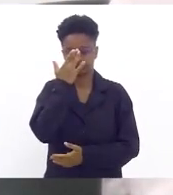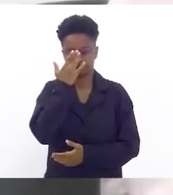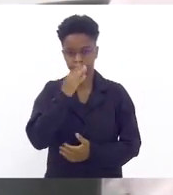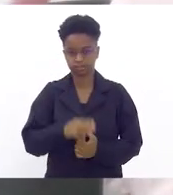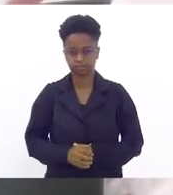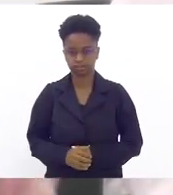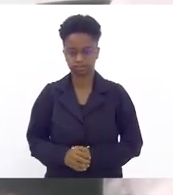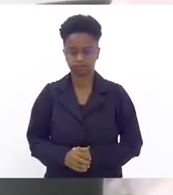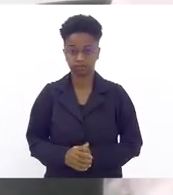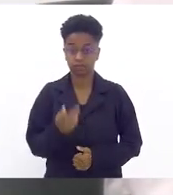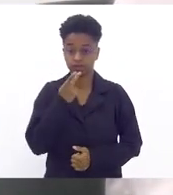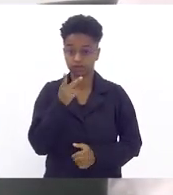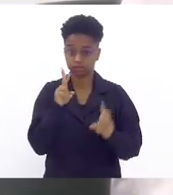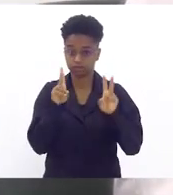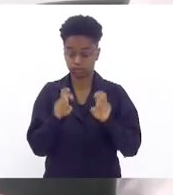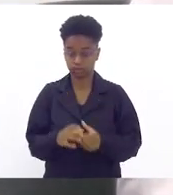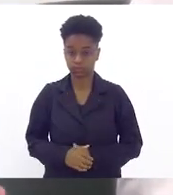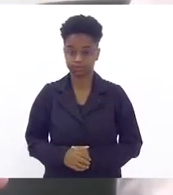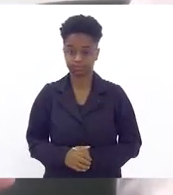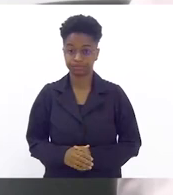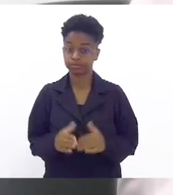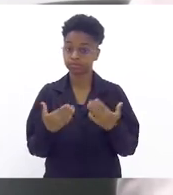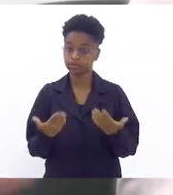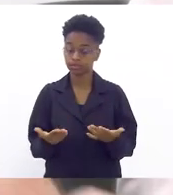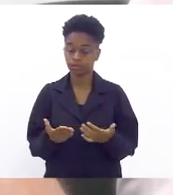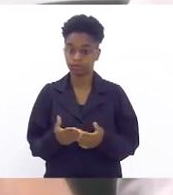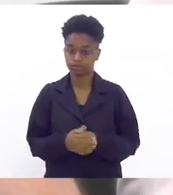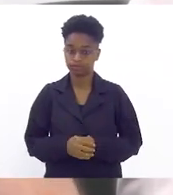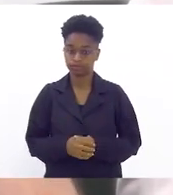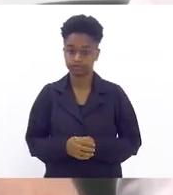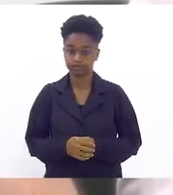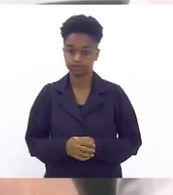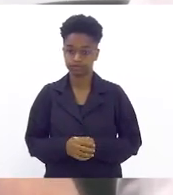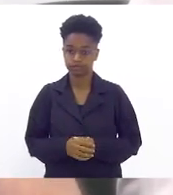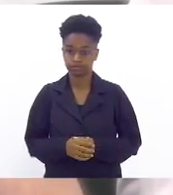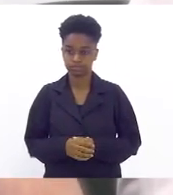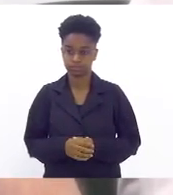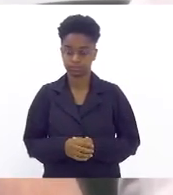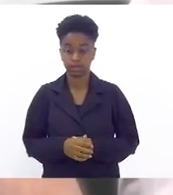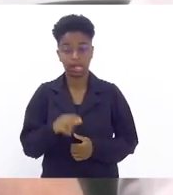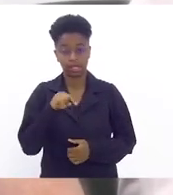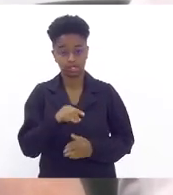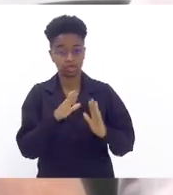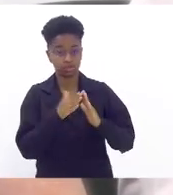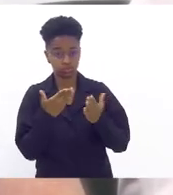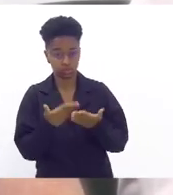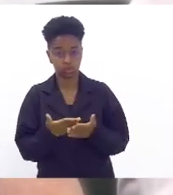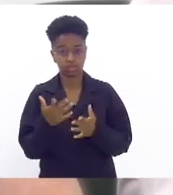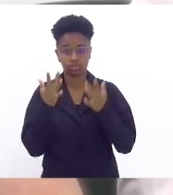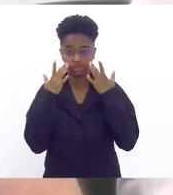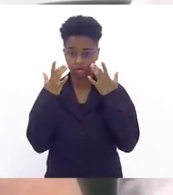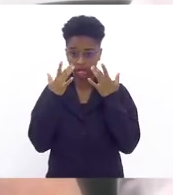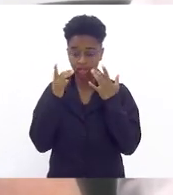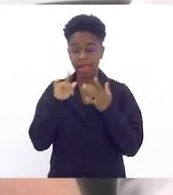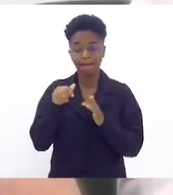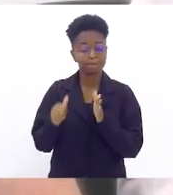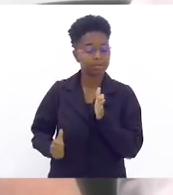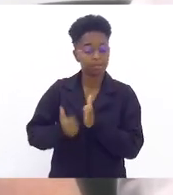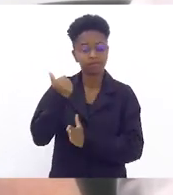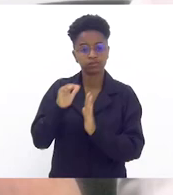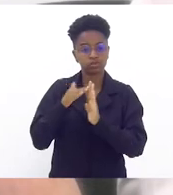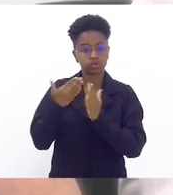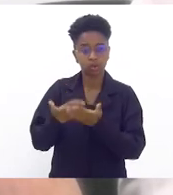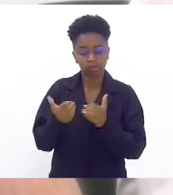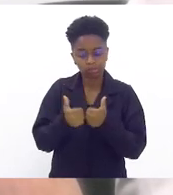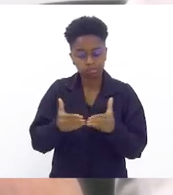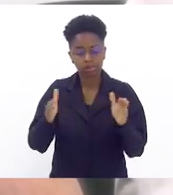falando um pouco sobre isso então vamos lá a Centenária escola de teatro Martins Pena é a primeira escola de teatro da América Latina